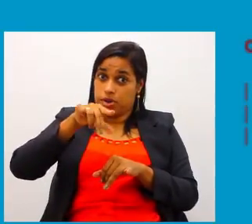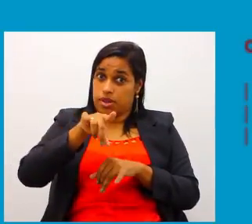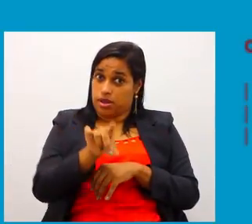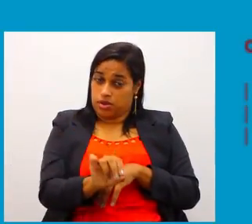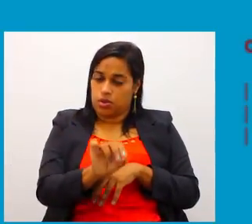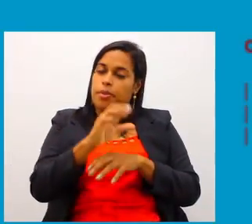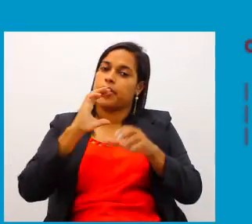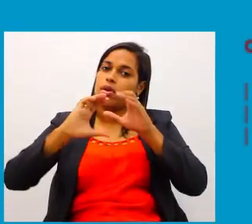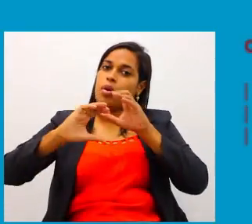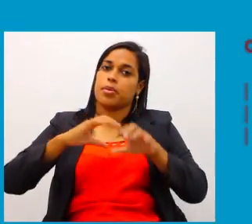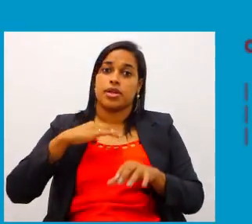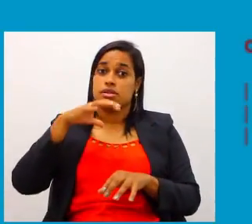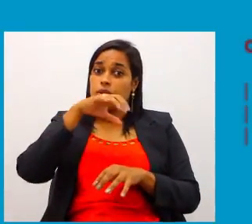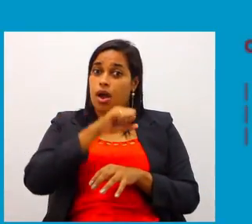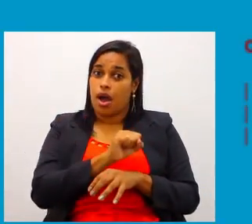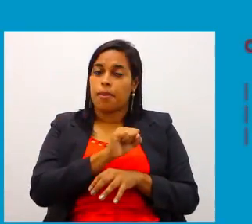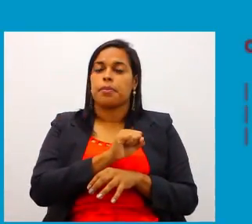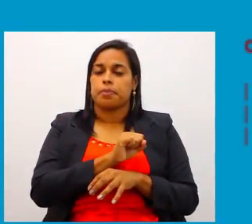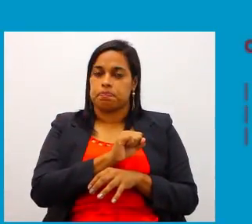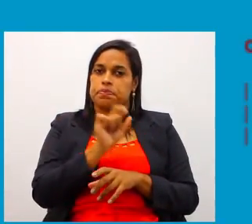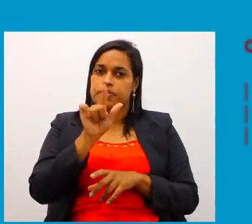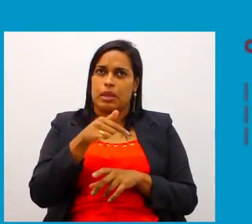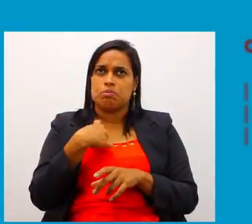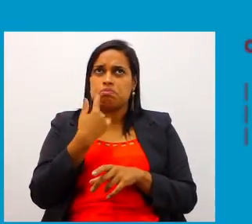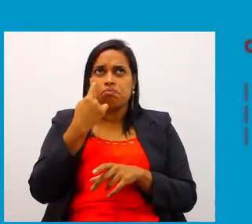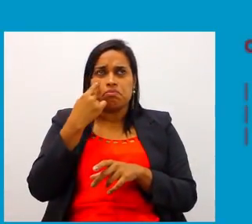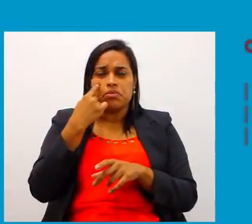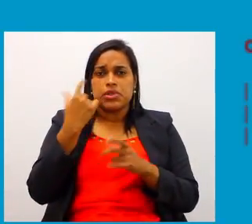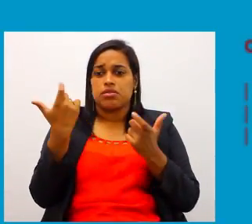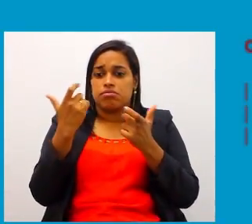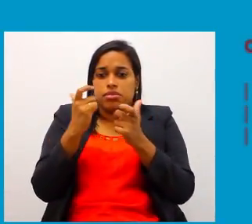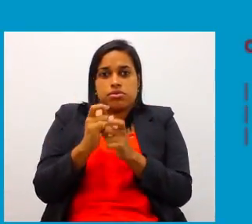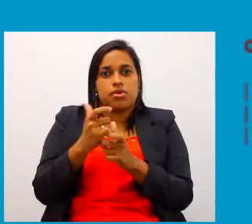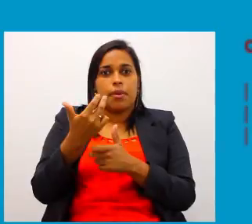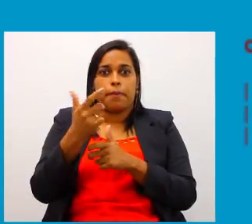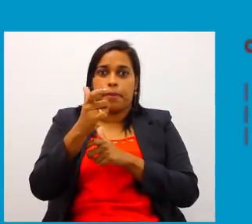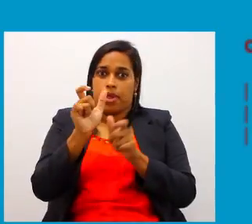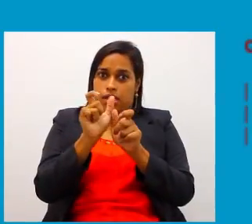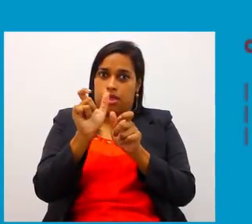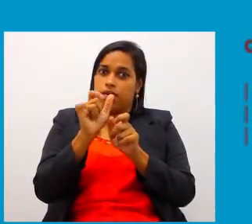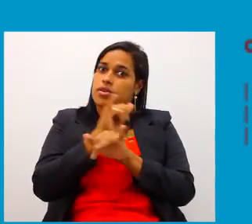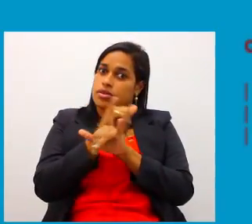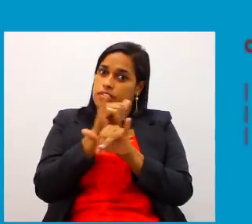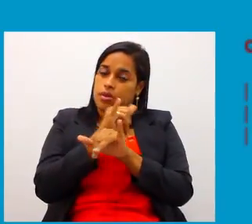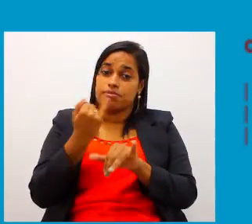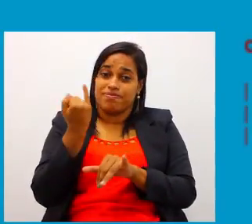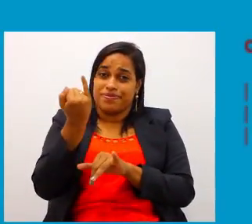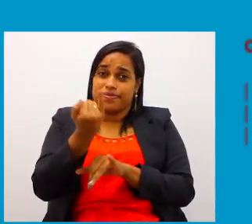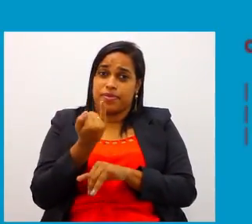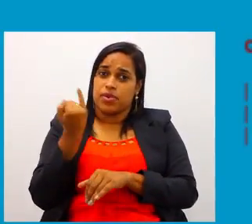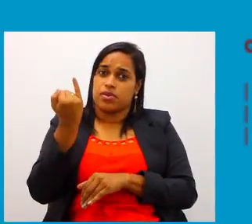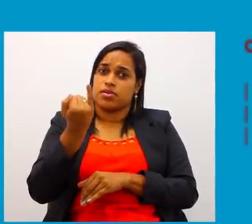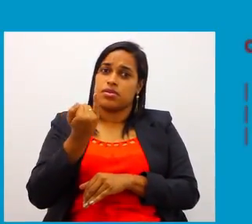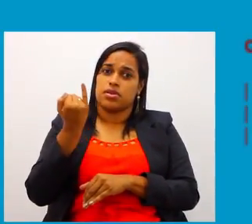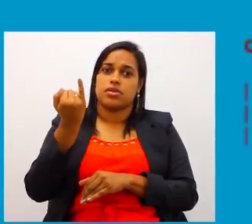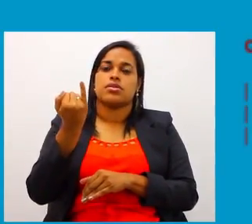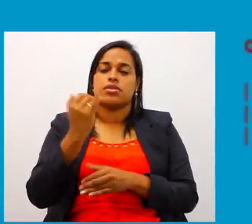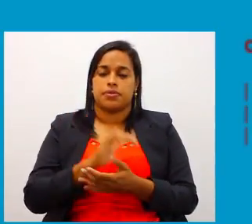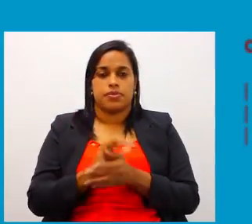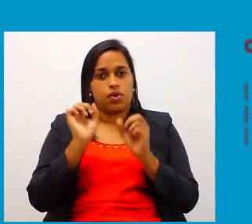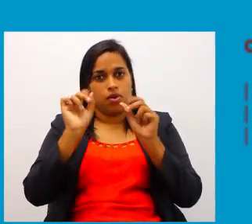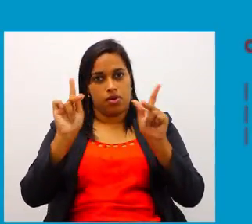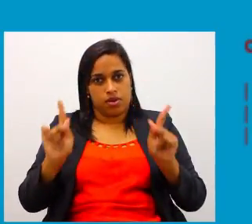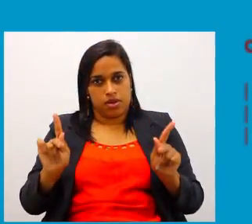direta e rápida. Então o importante é a gente pensar que tem que colocar poucas, mas as importantes informações que você precisa comunicar para o seu